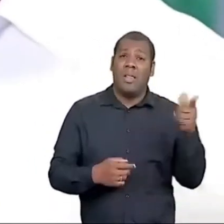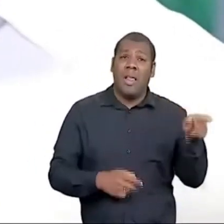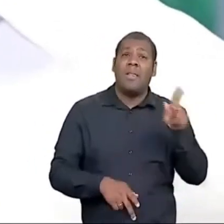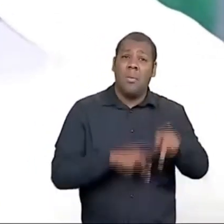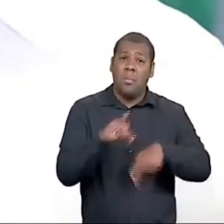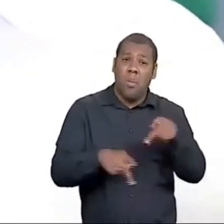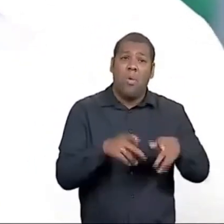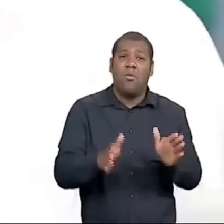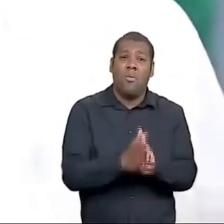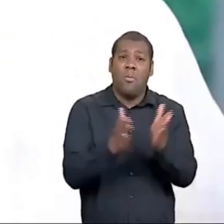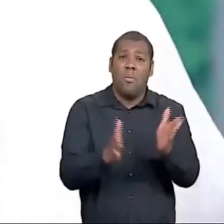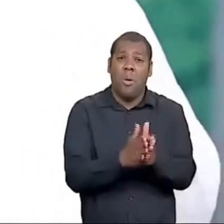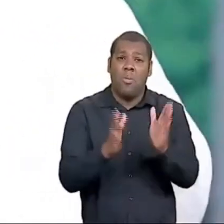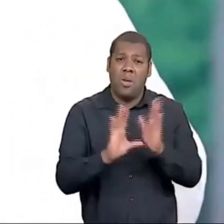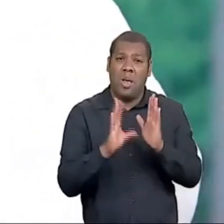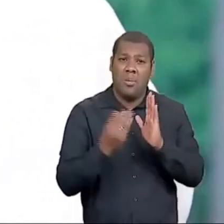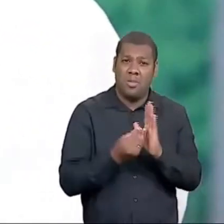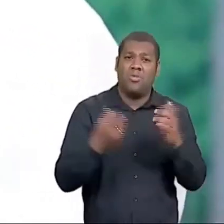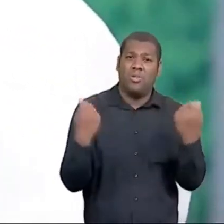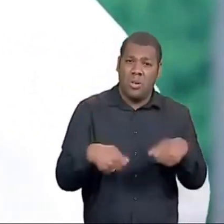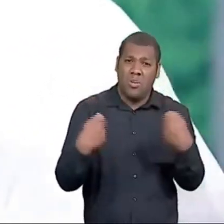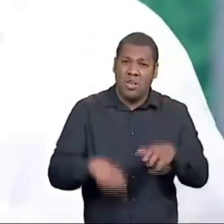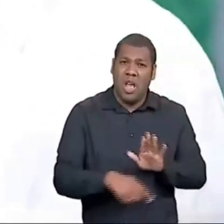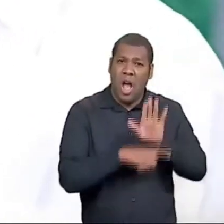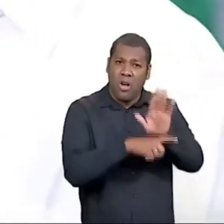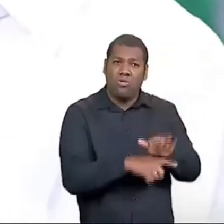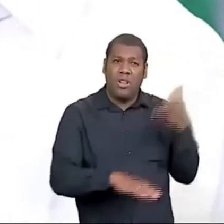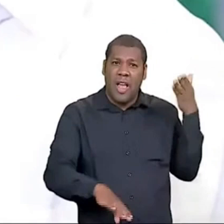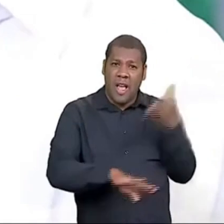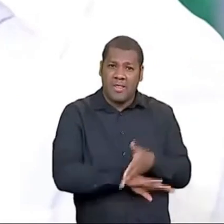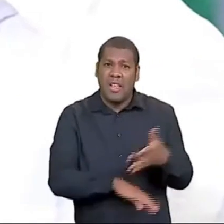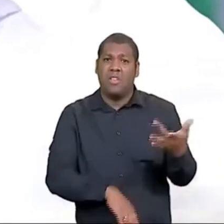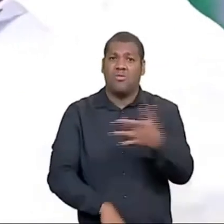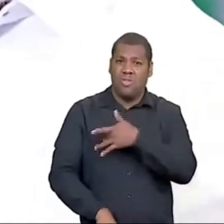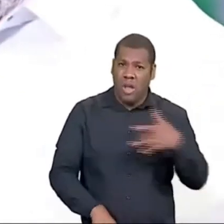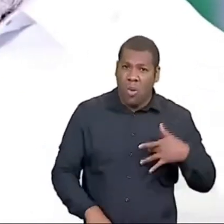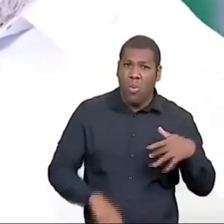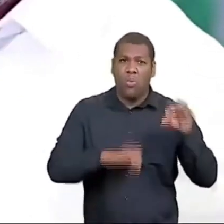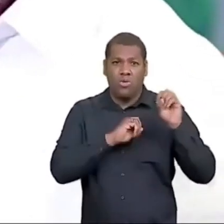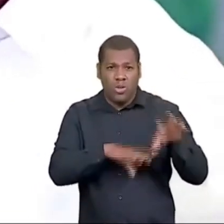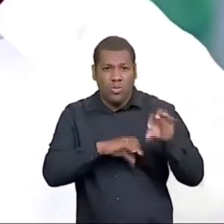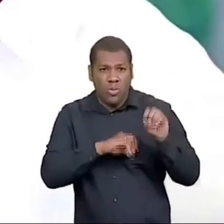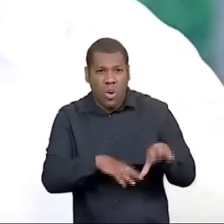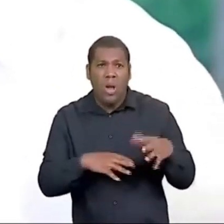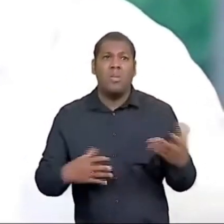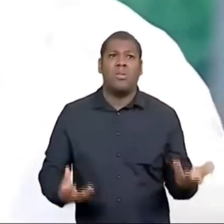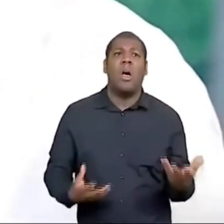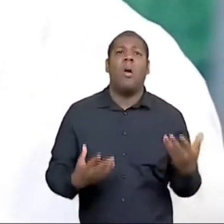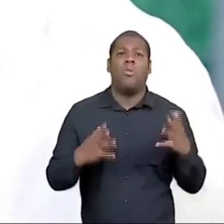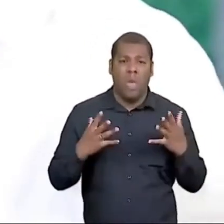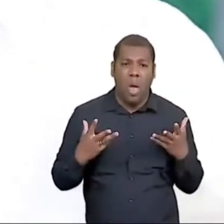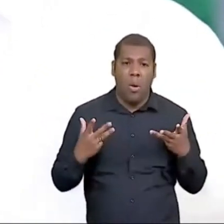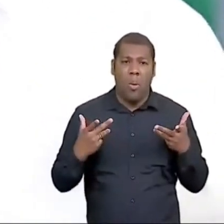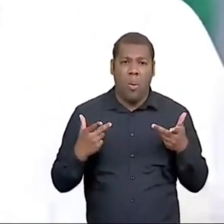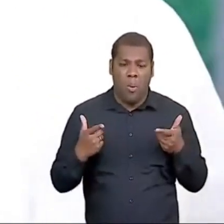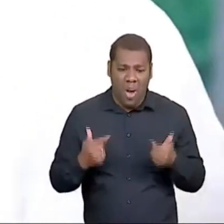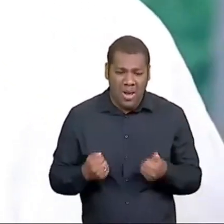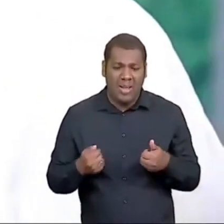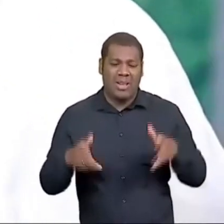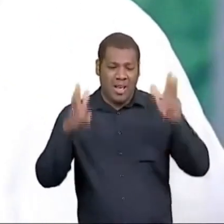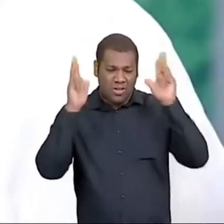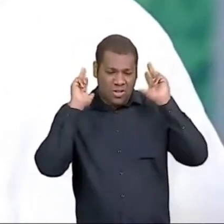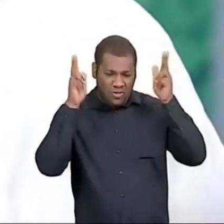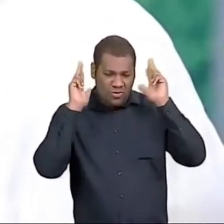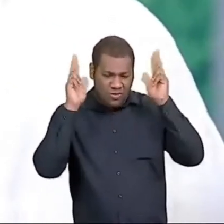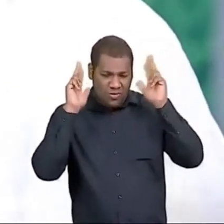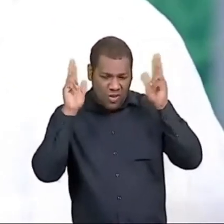acesso ao lazer, essas pessoas ter acesso a uma boa qualidade de saúde. E é para isso que a gente foi fazer essa